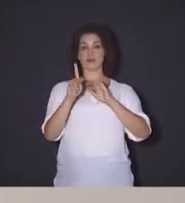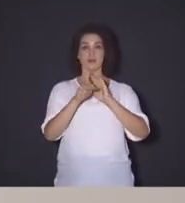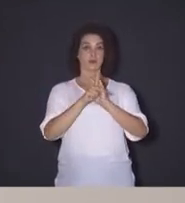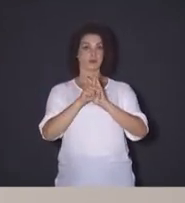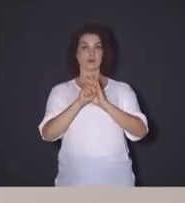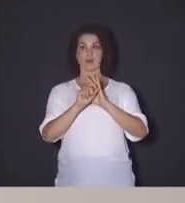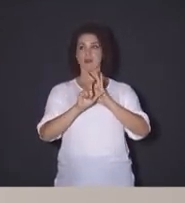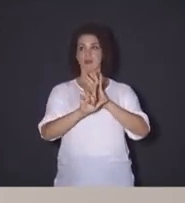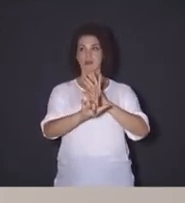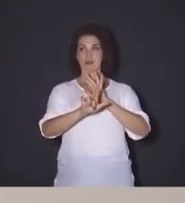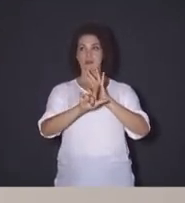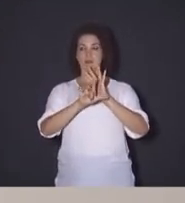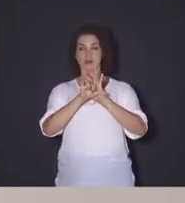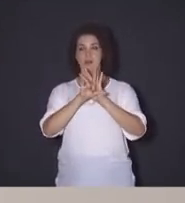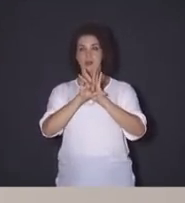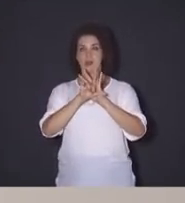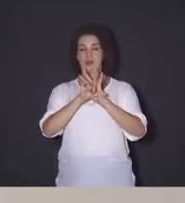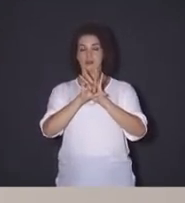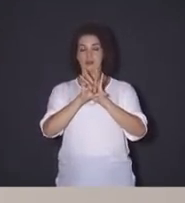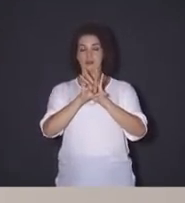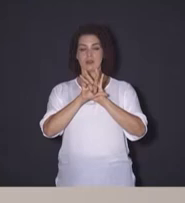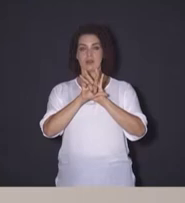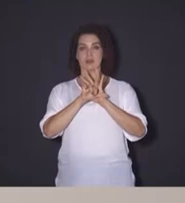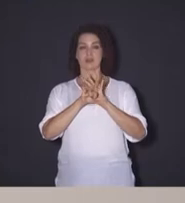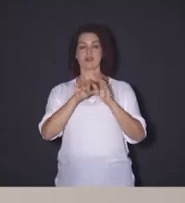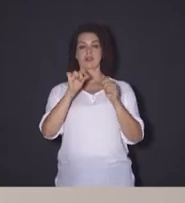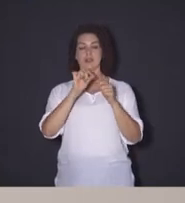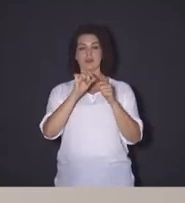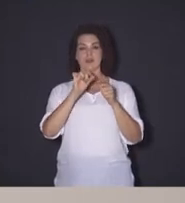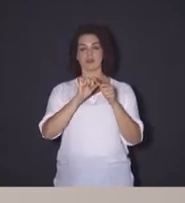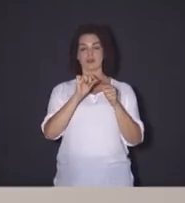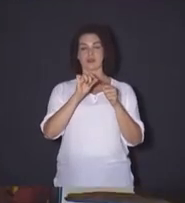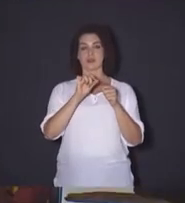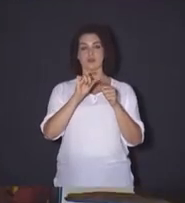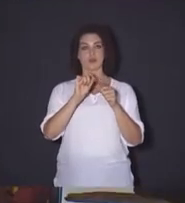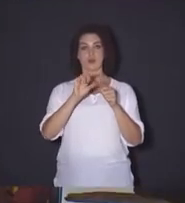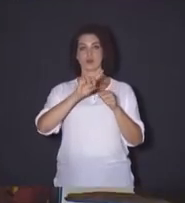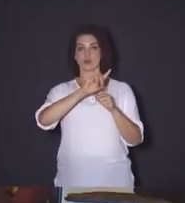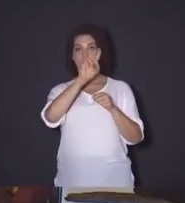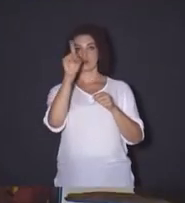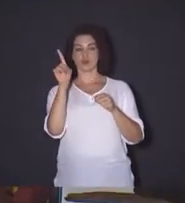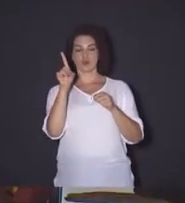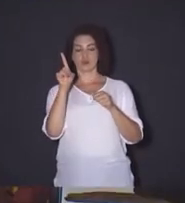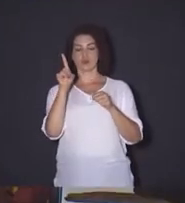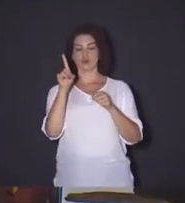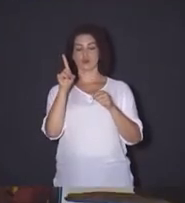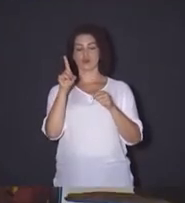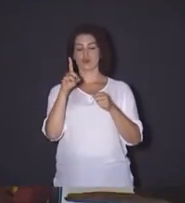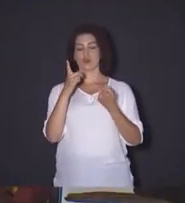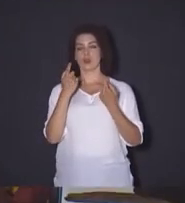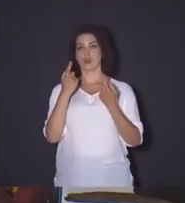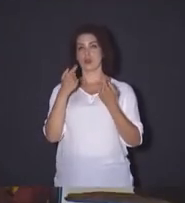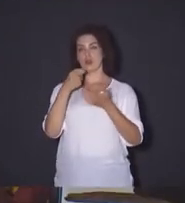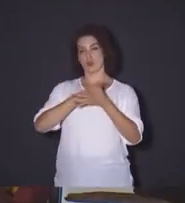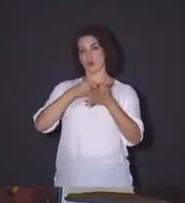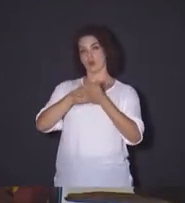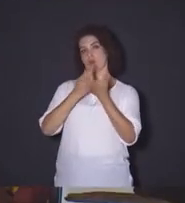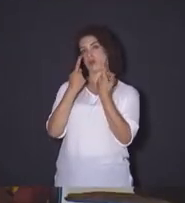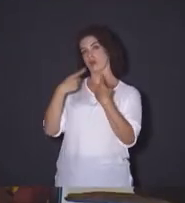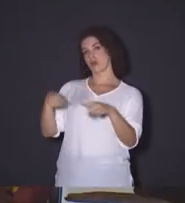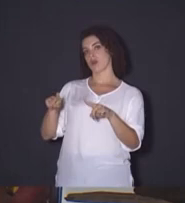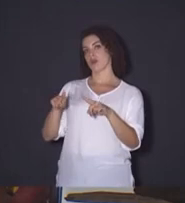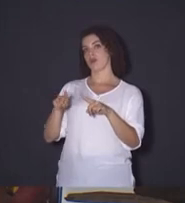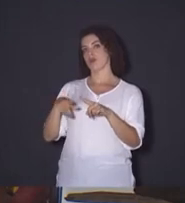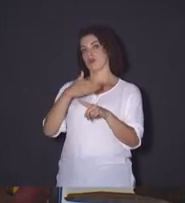de programação da lei que institui o dia de luta contra a intolerância religiosa e vamos ter até um